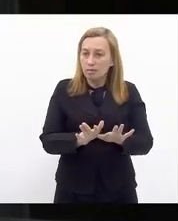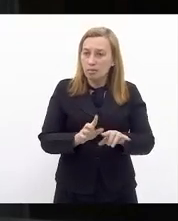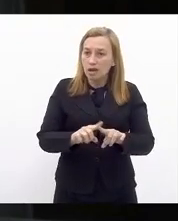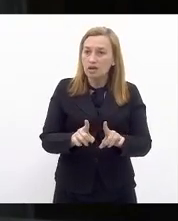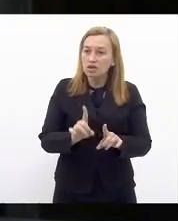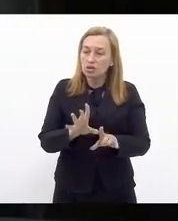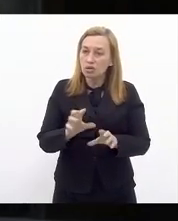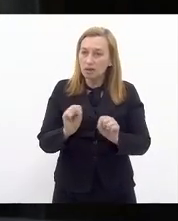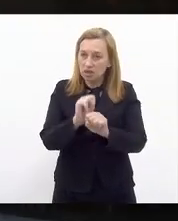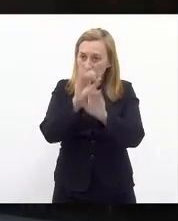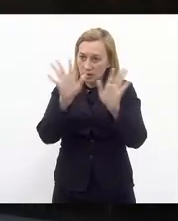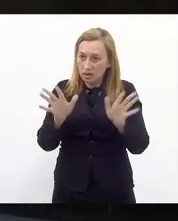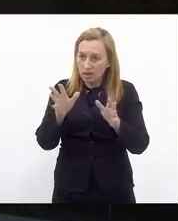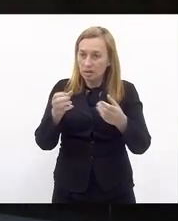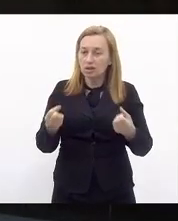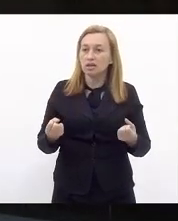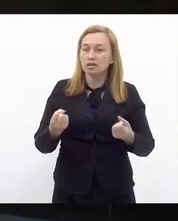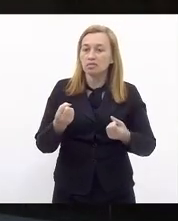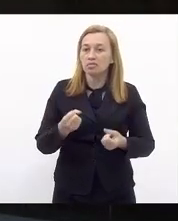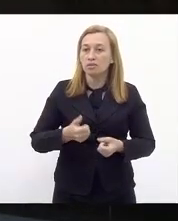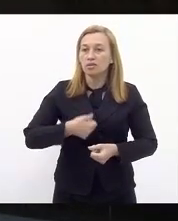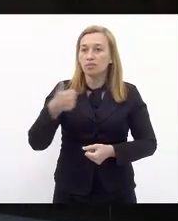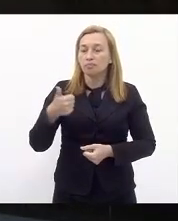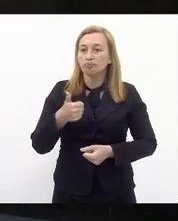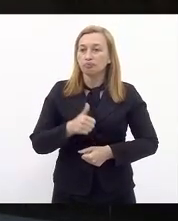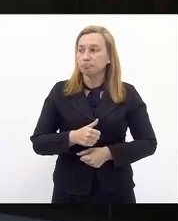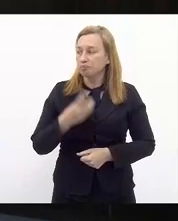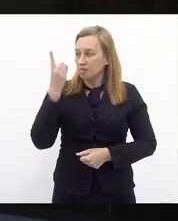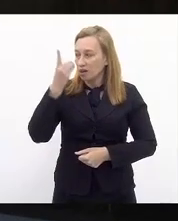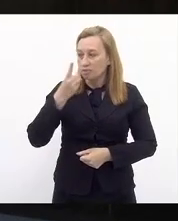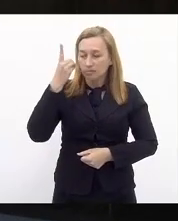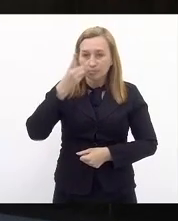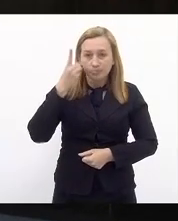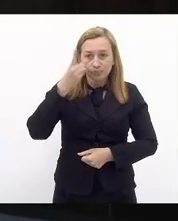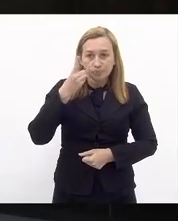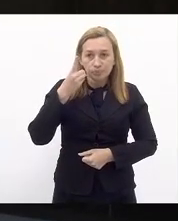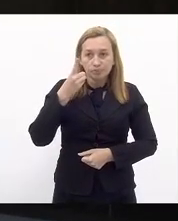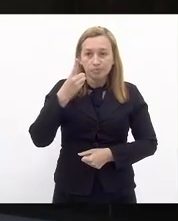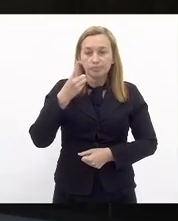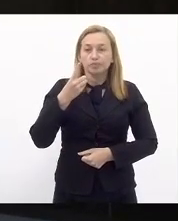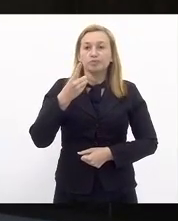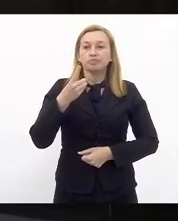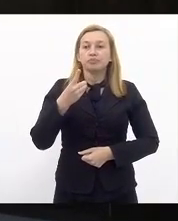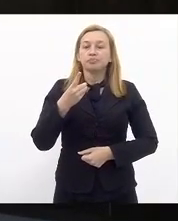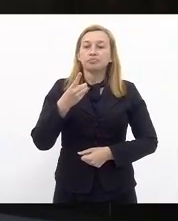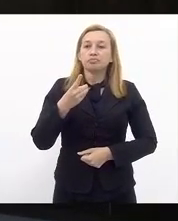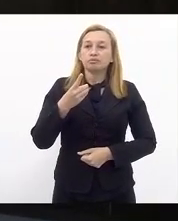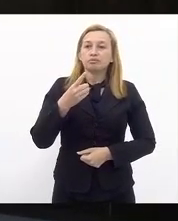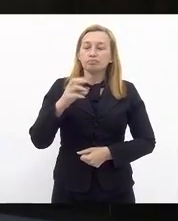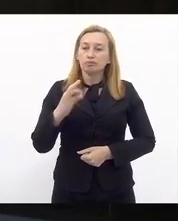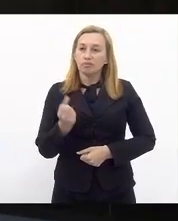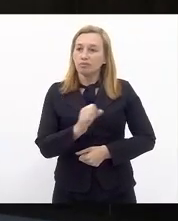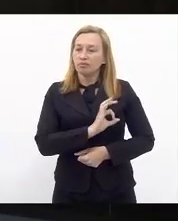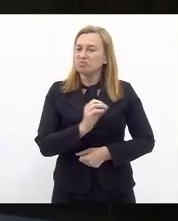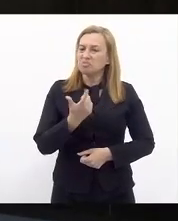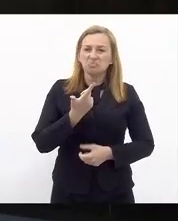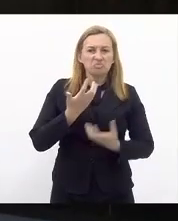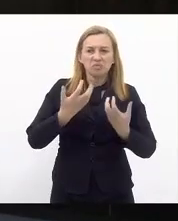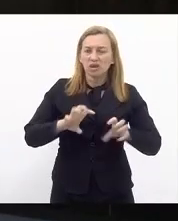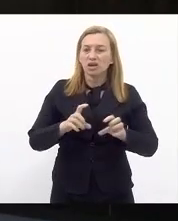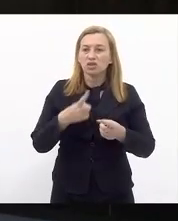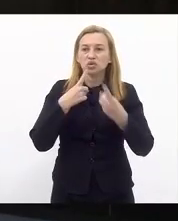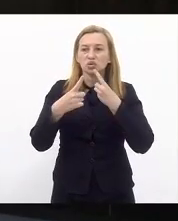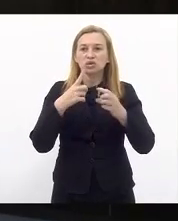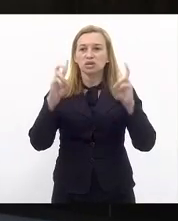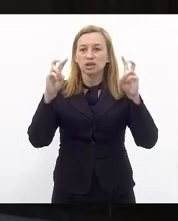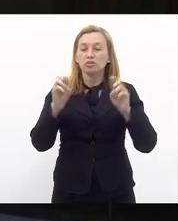apenas para esclarecer deputada Martha Rocha Presidente na verdade eu não quero discutir esse tema não eu queria fazer uma